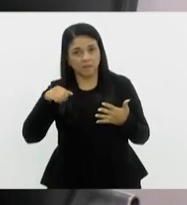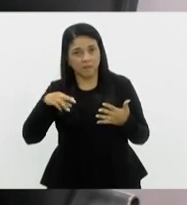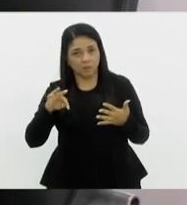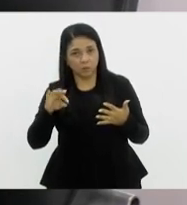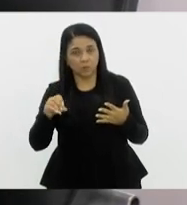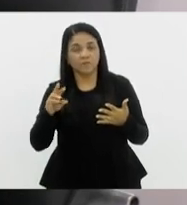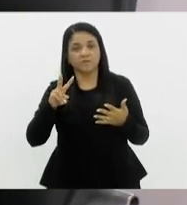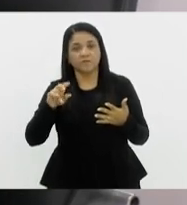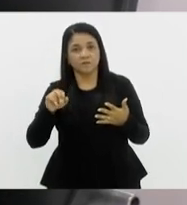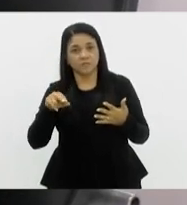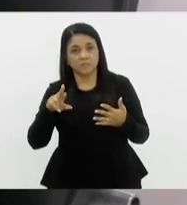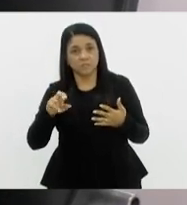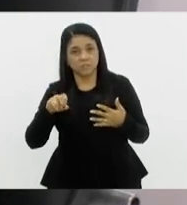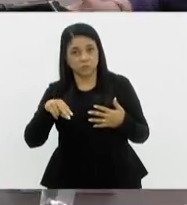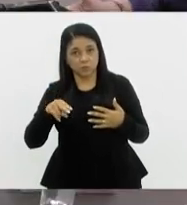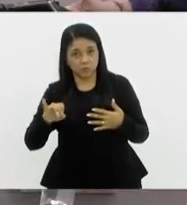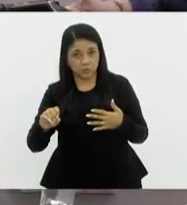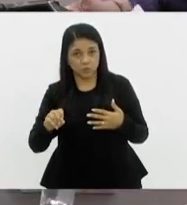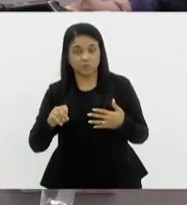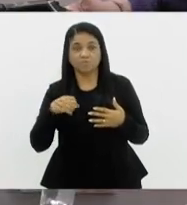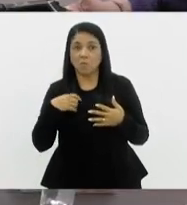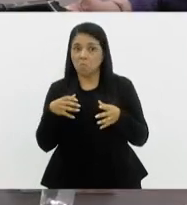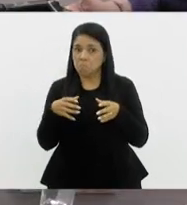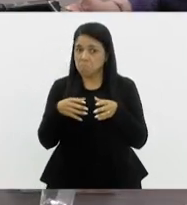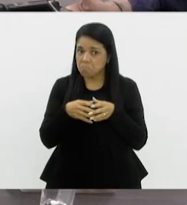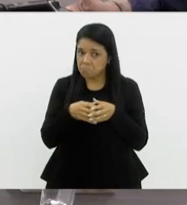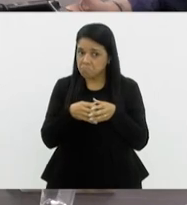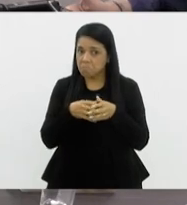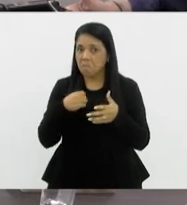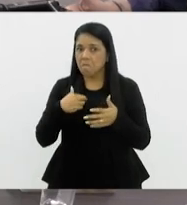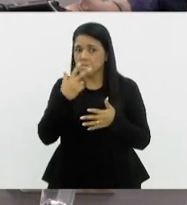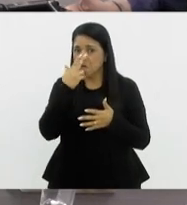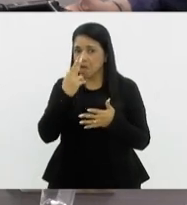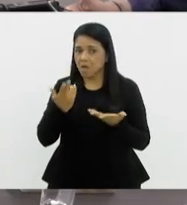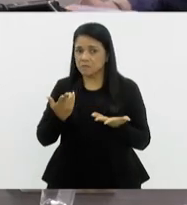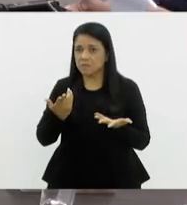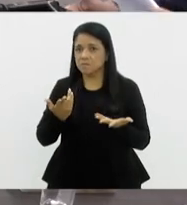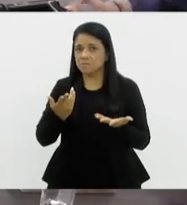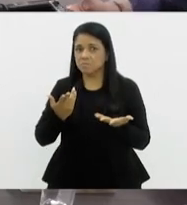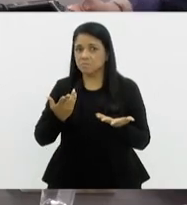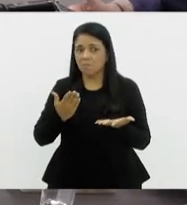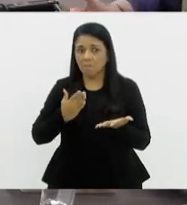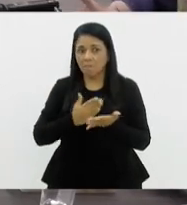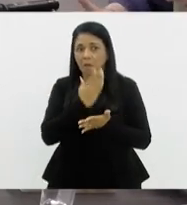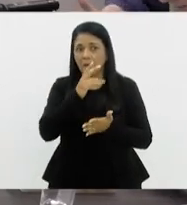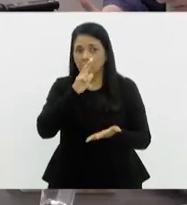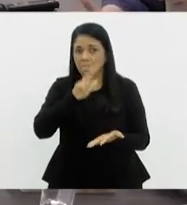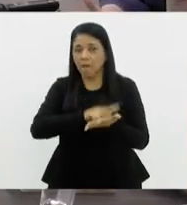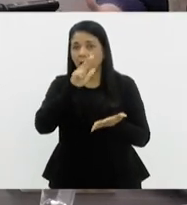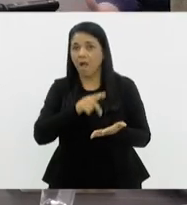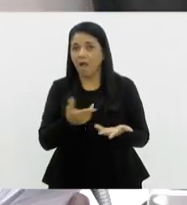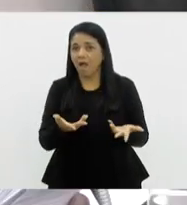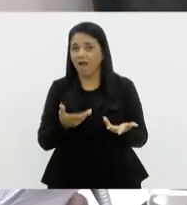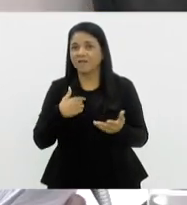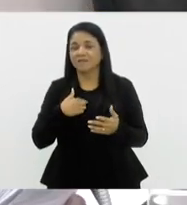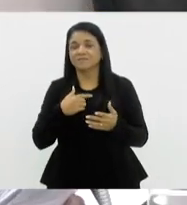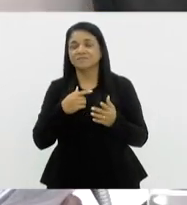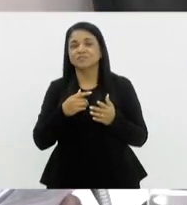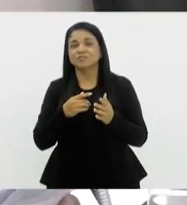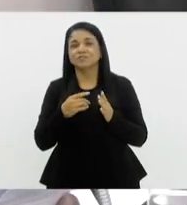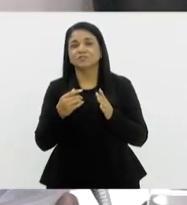Cozzolino. Com esse time aqui, o projeto parece que tem que ser aprovado na hora, né? Que institui o programa de